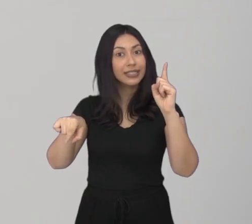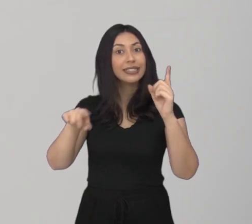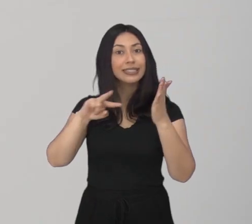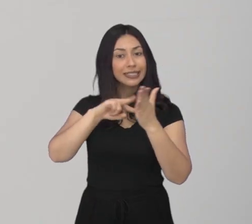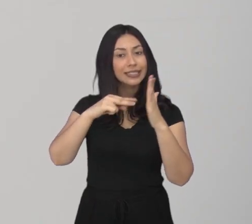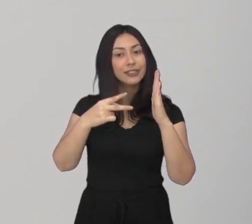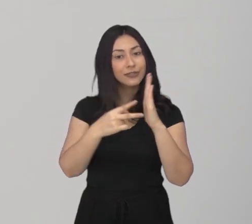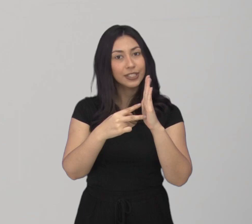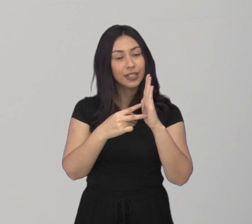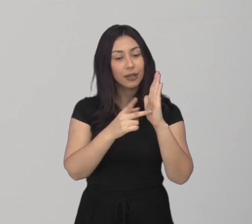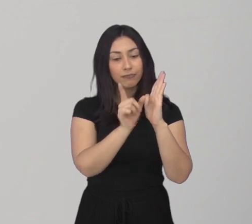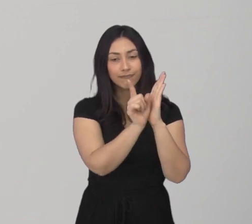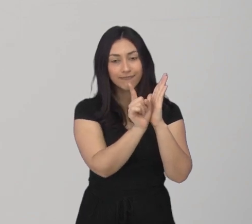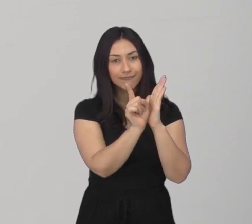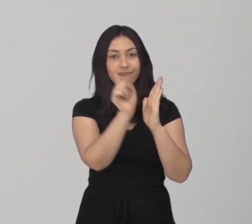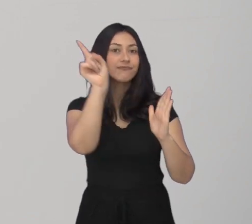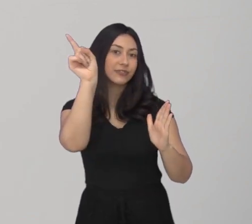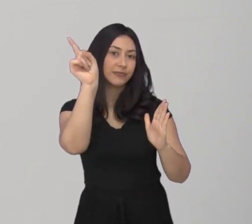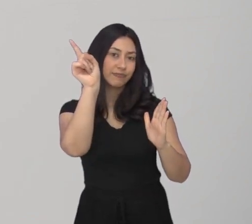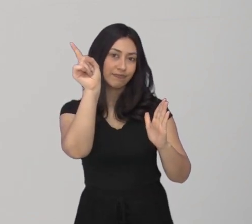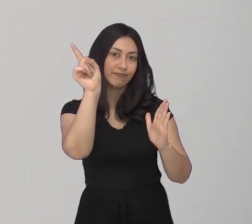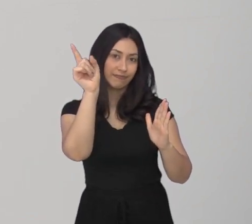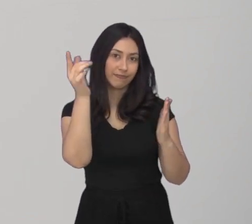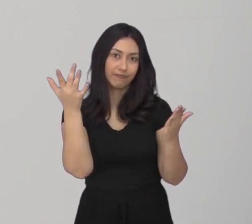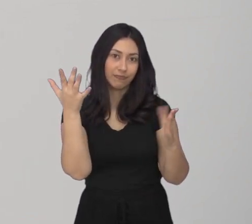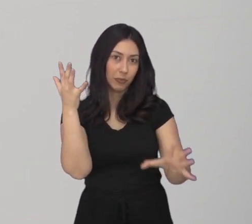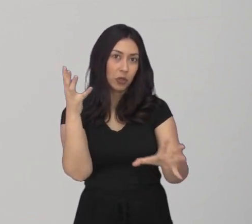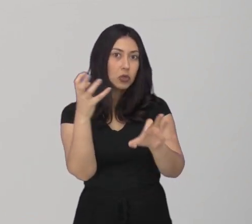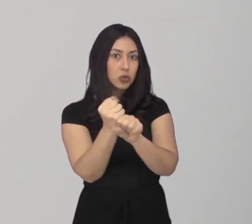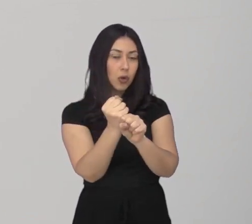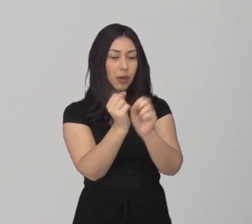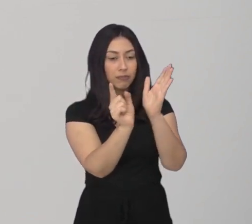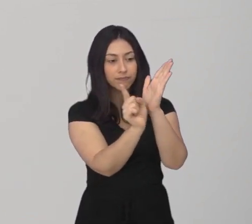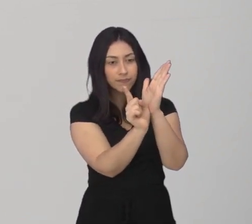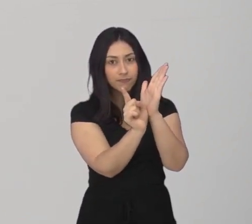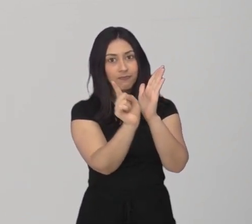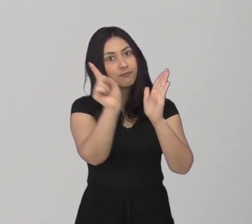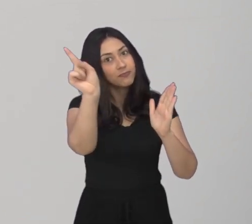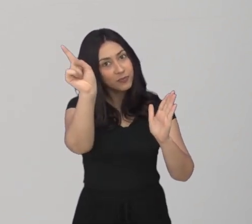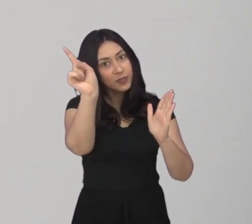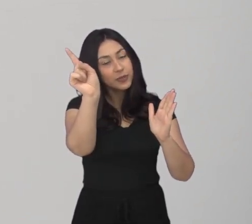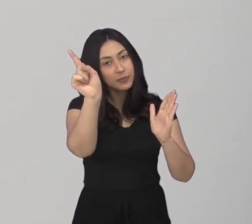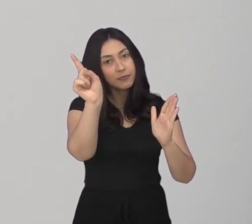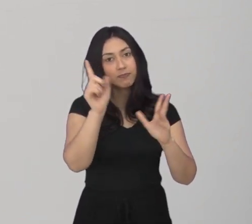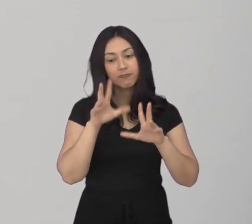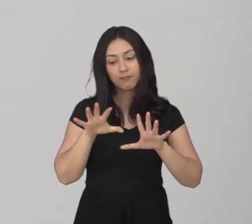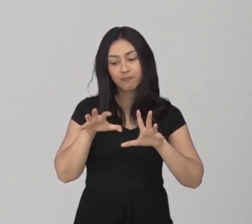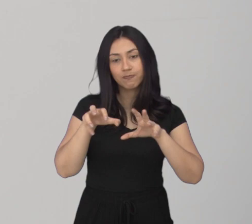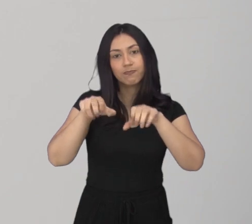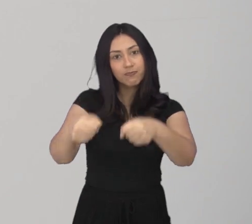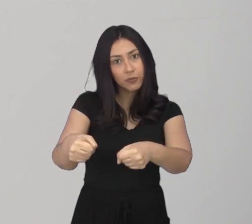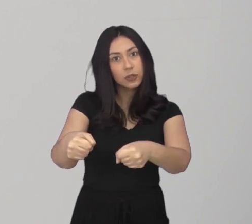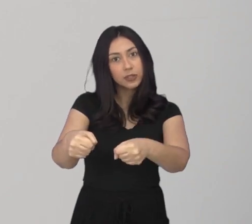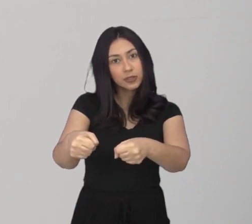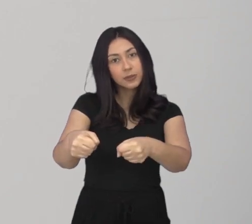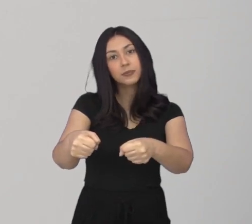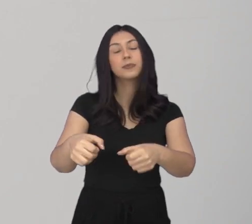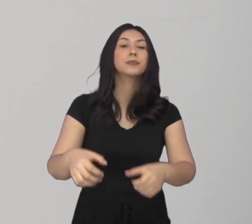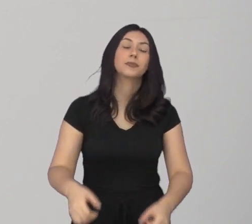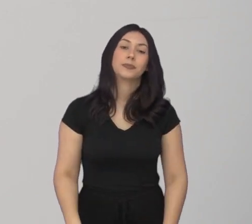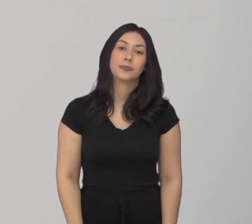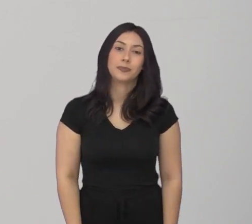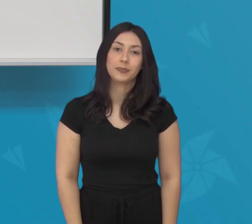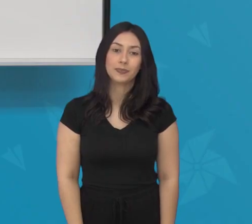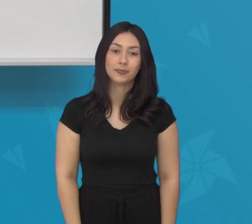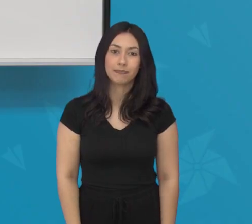vetor em vermelho. E o reverso também é válido. Se eu tenho dois vetores em azul, a minha resultante está aqui em